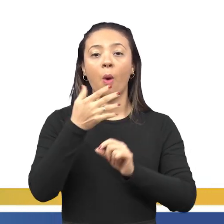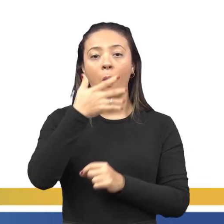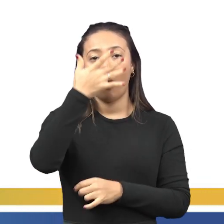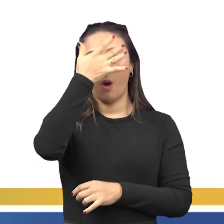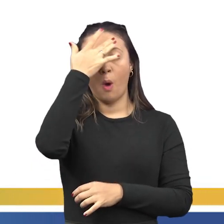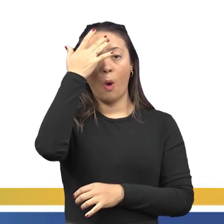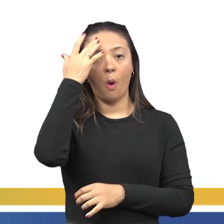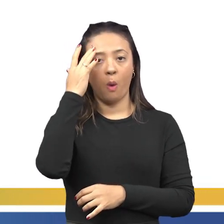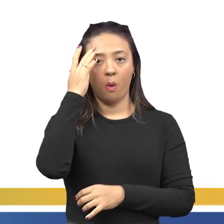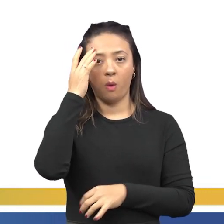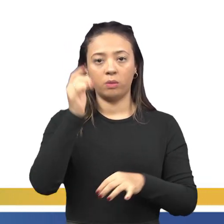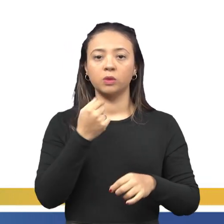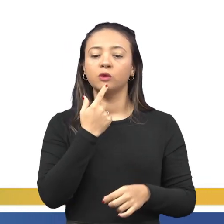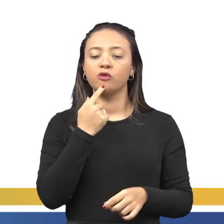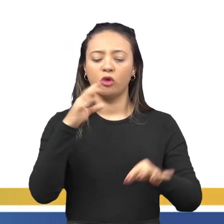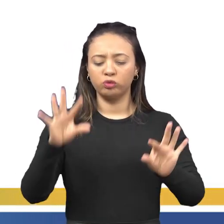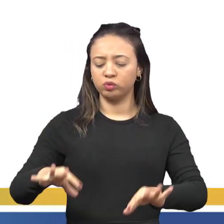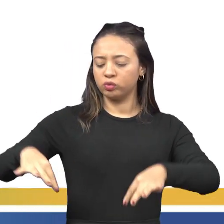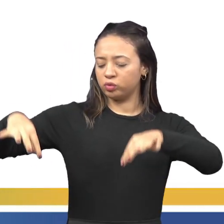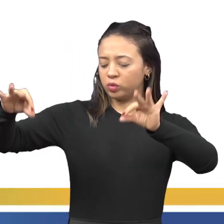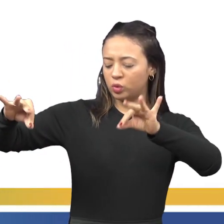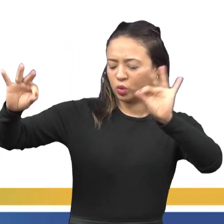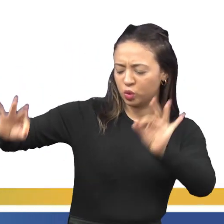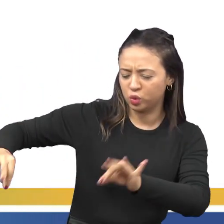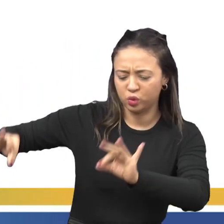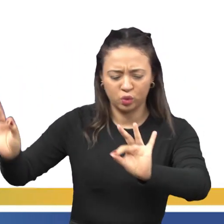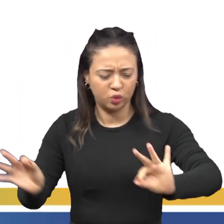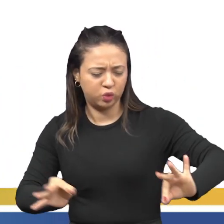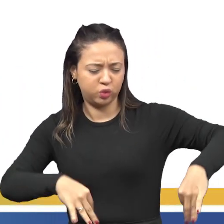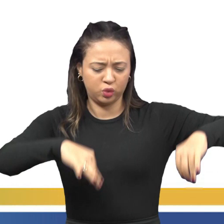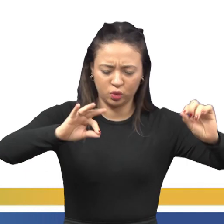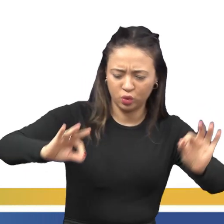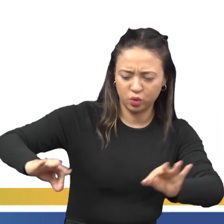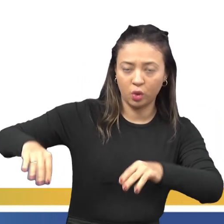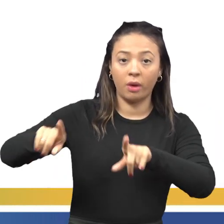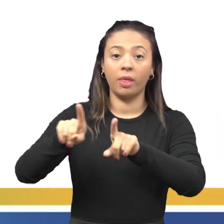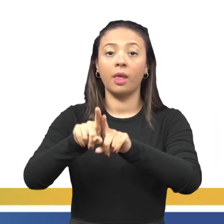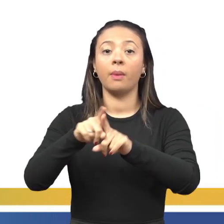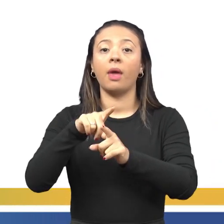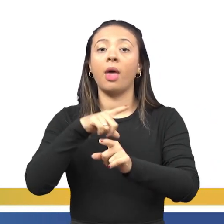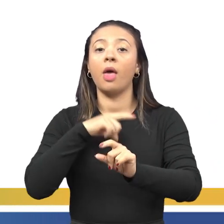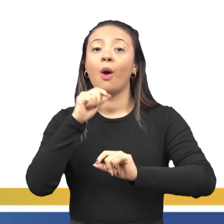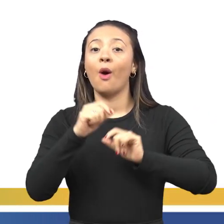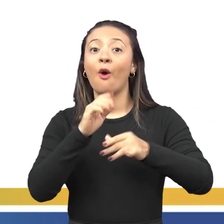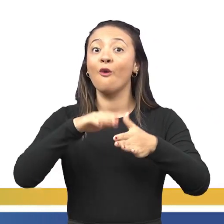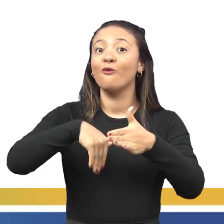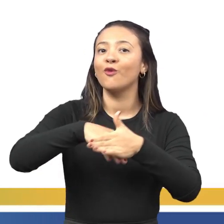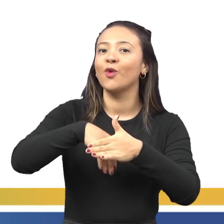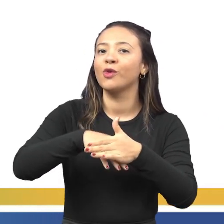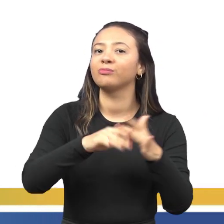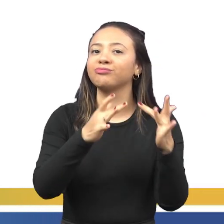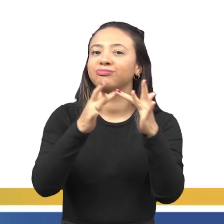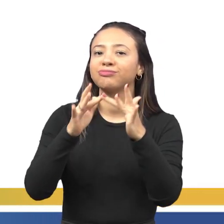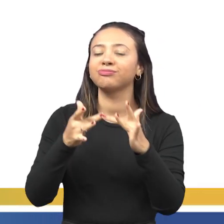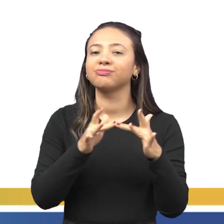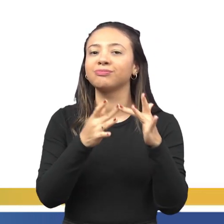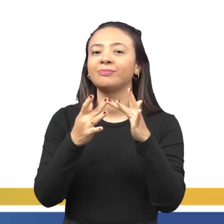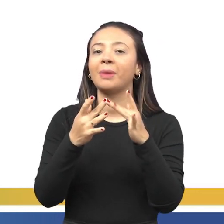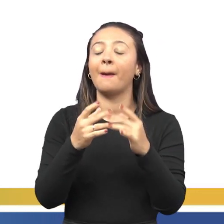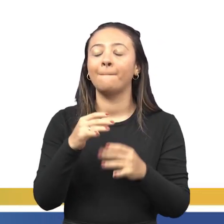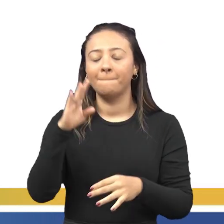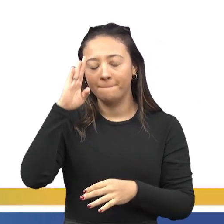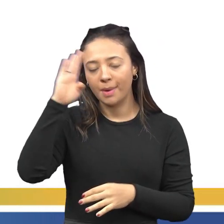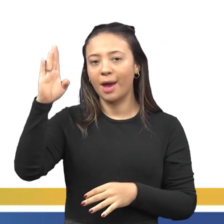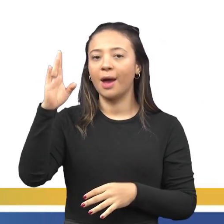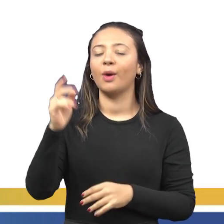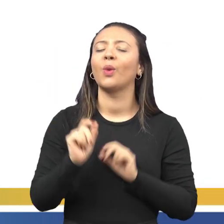são as touradas, um aspecto cultural também da língua espanhola. E nós temos também contato com o futebol, principalmente aí para os meninos